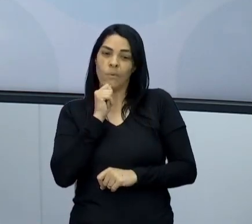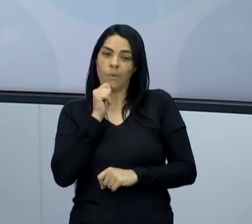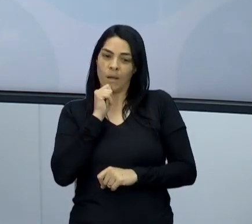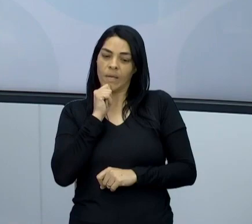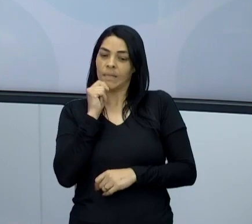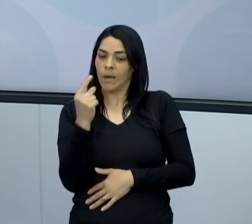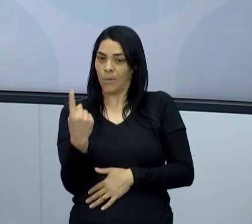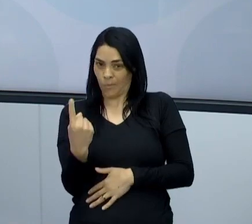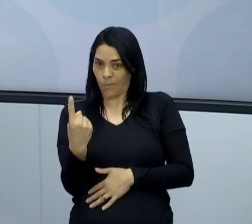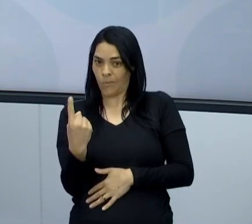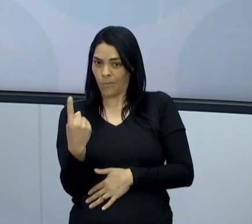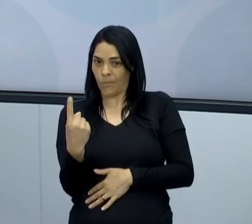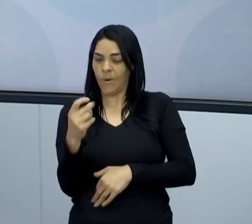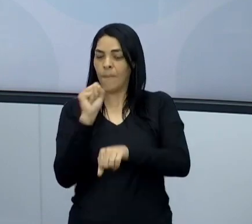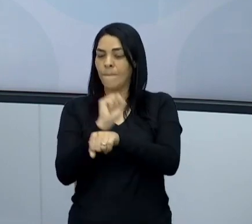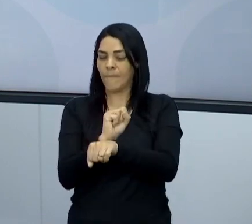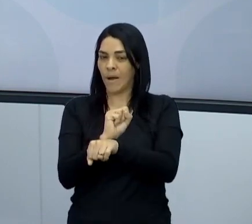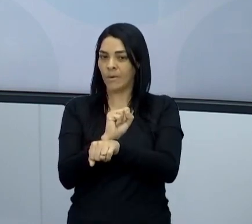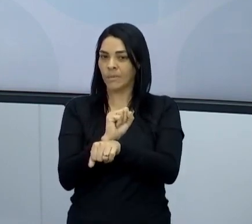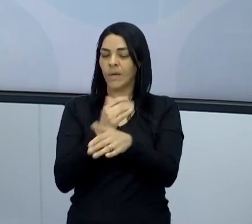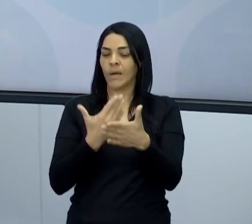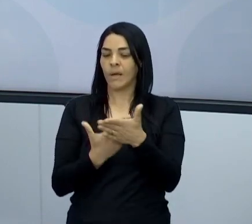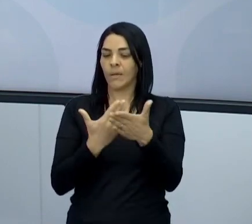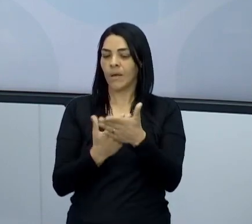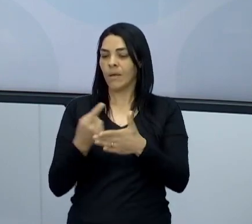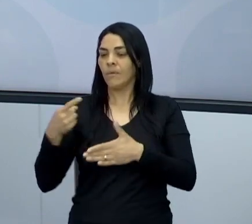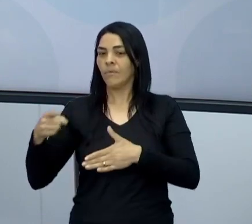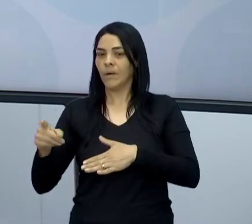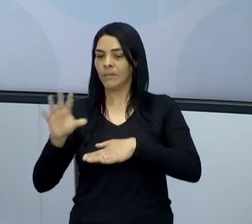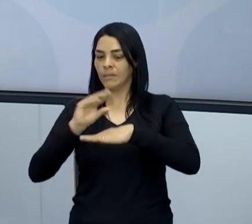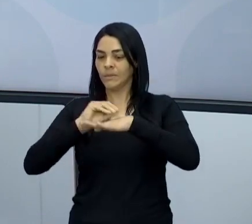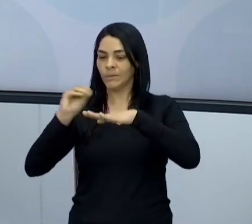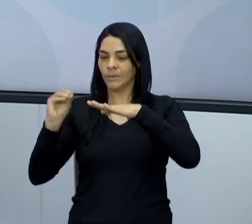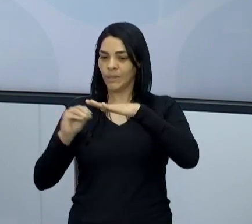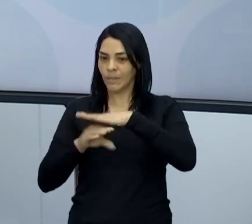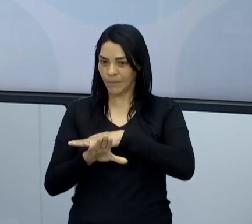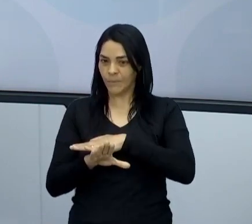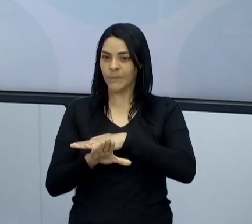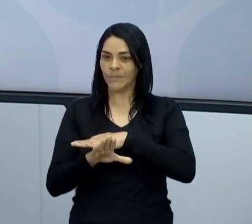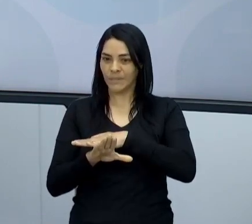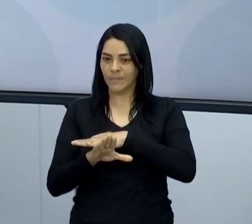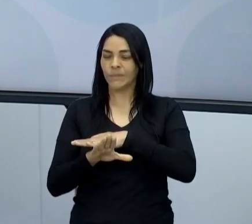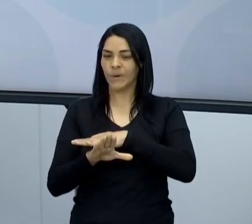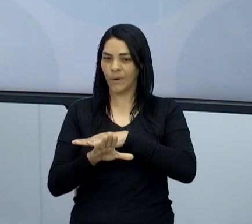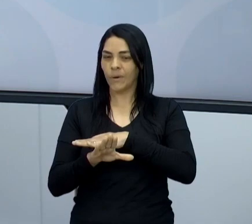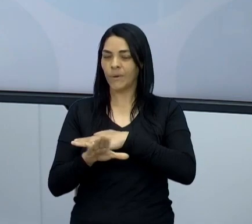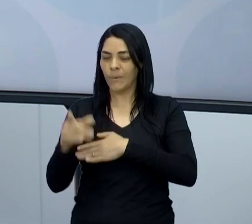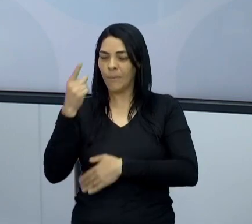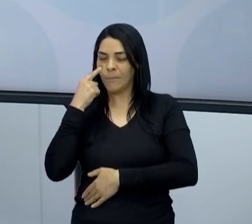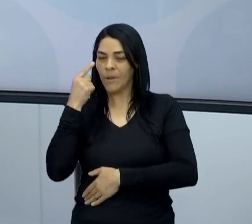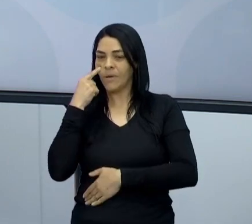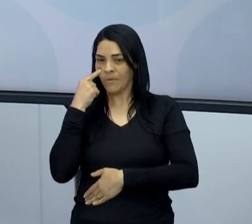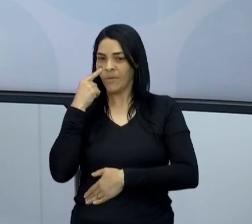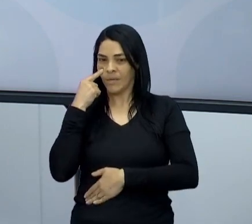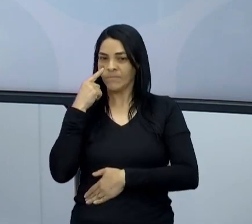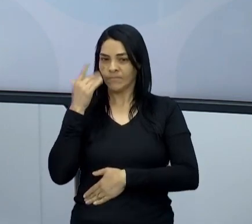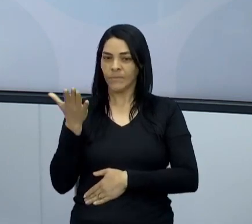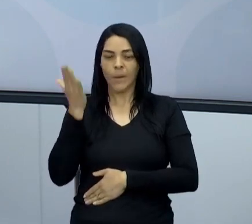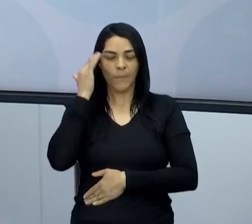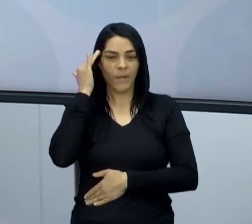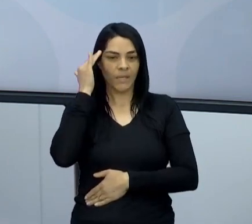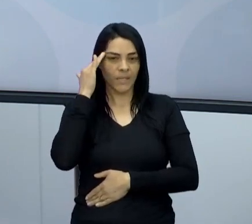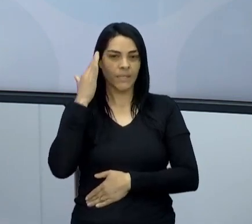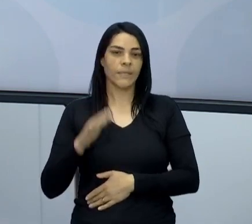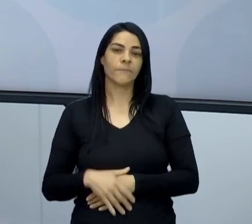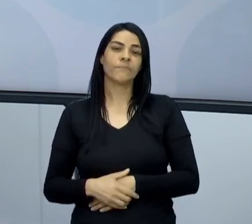você pause agora essa aula e vá até lá para se adequar, se organizar do que eu estou falando. Mas dá para